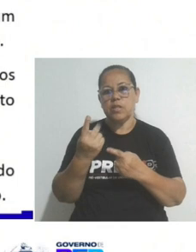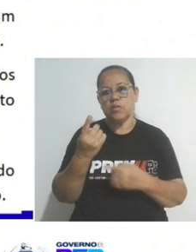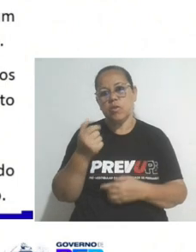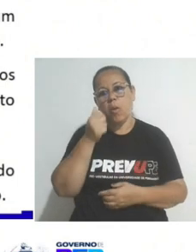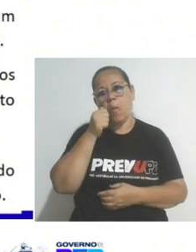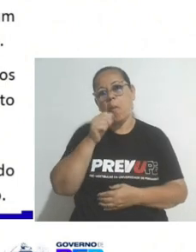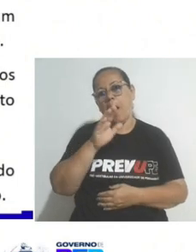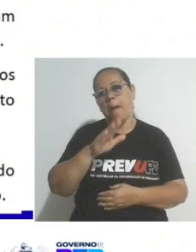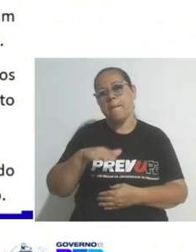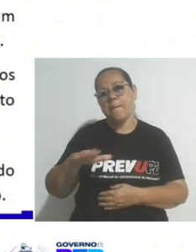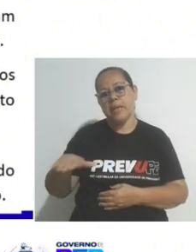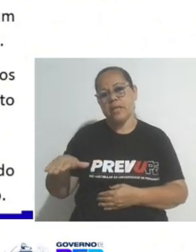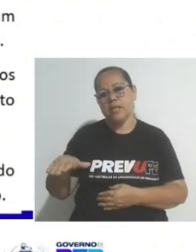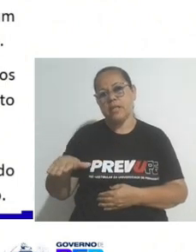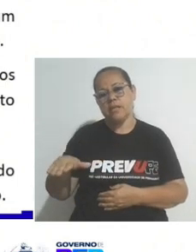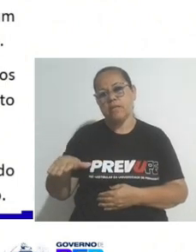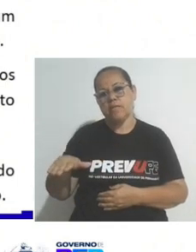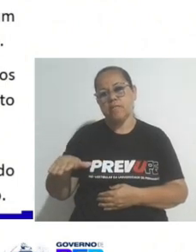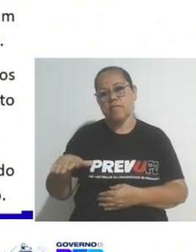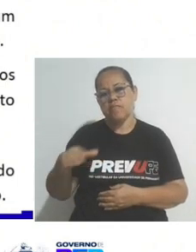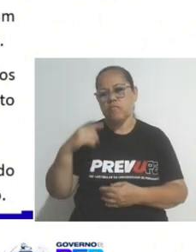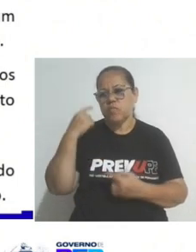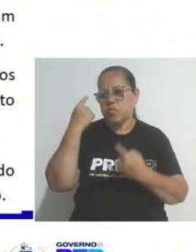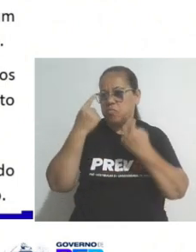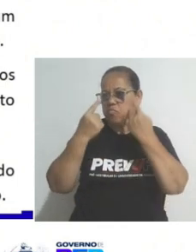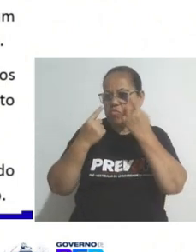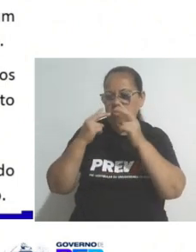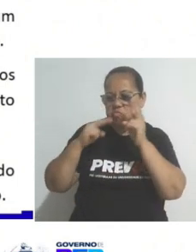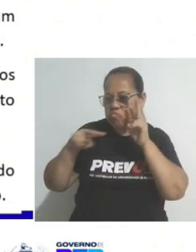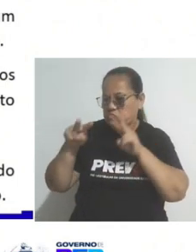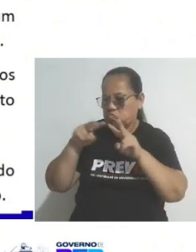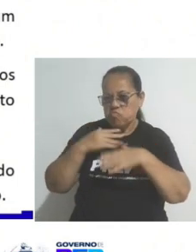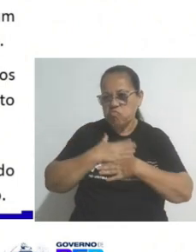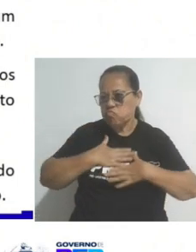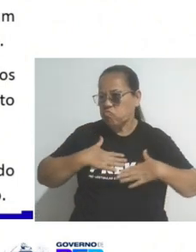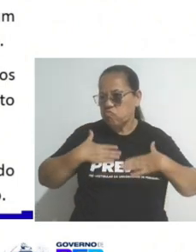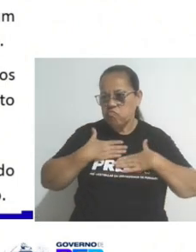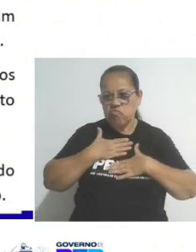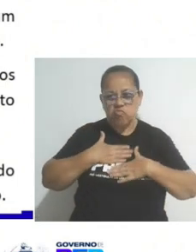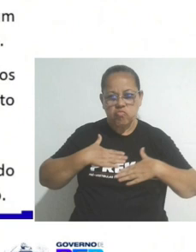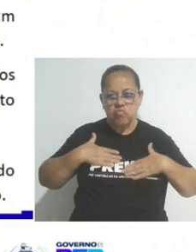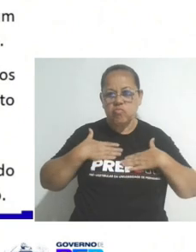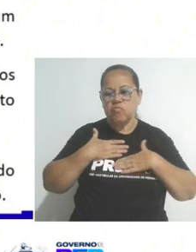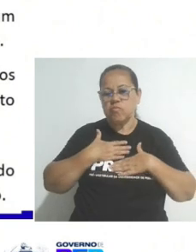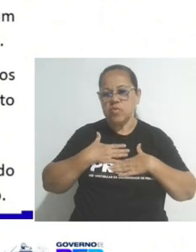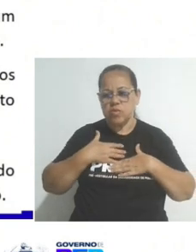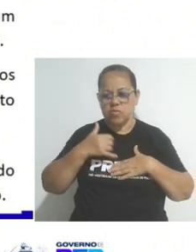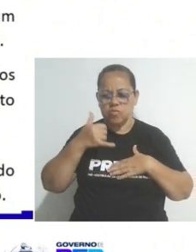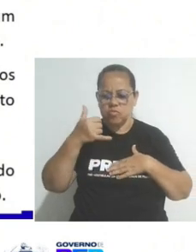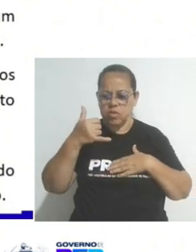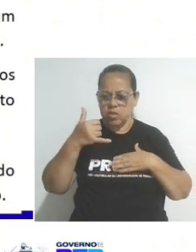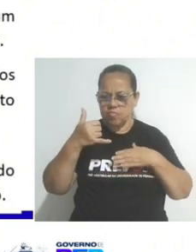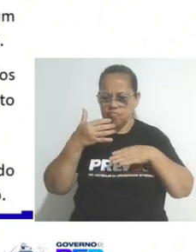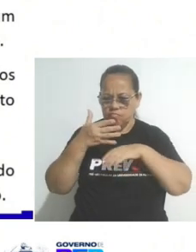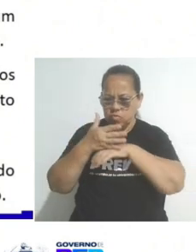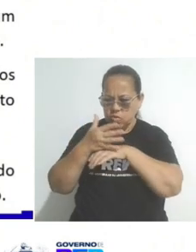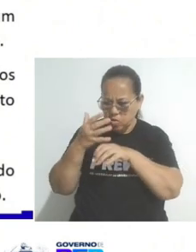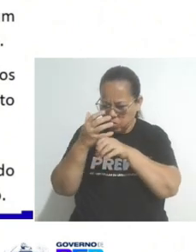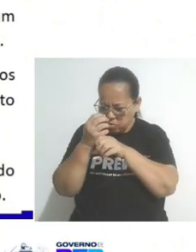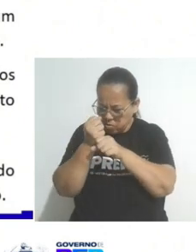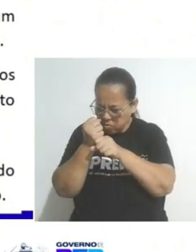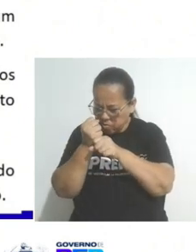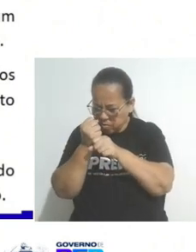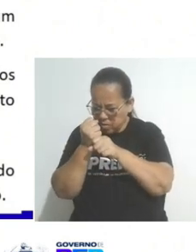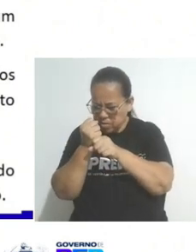menina abrir os olhos não lhe satisfez entrou no escuro de seu celular correu para o